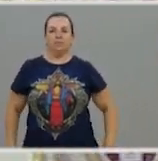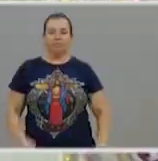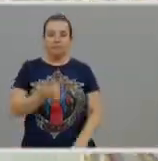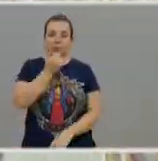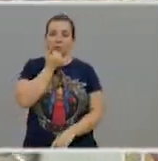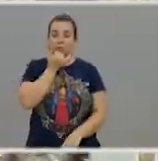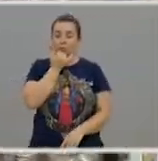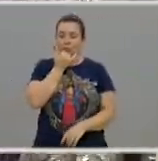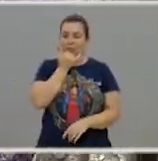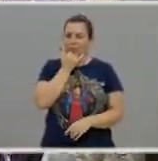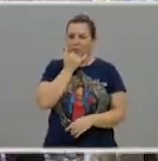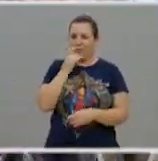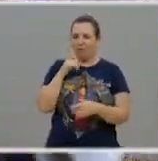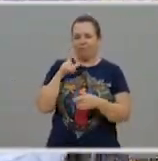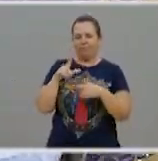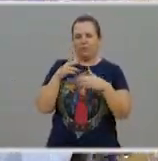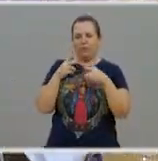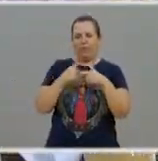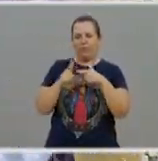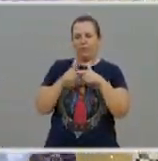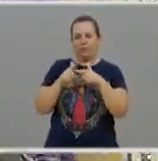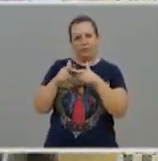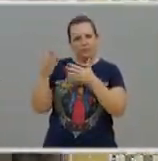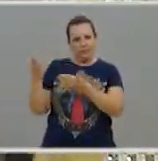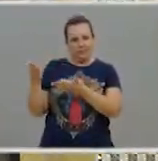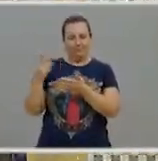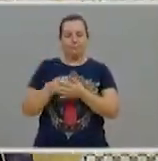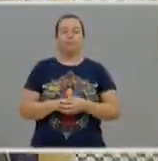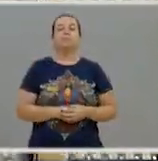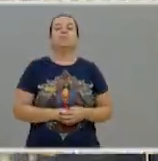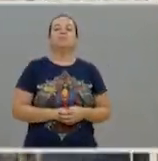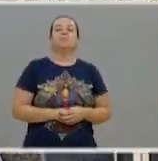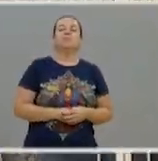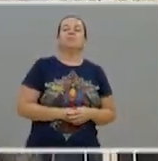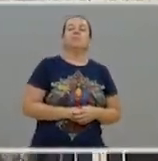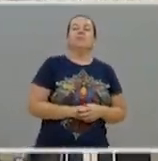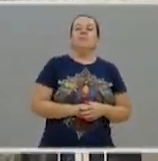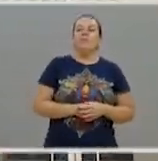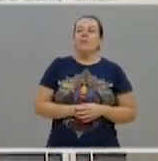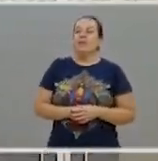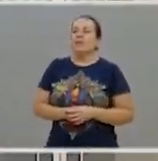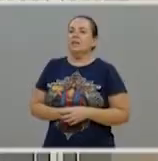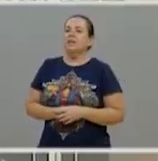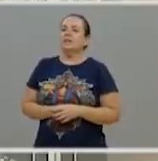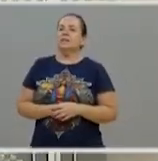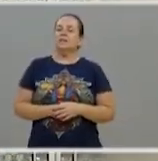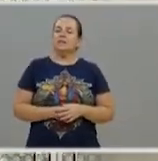A ti, meu Deus, elevo meu